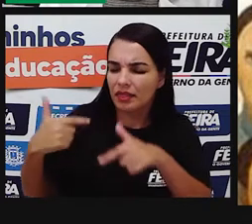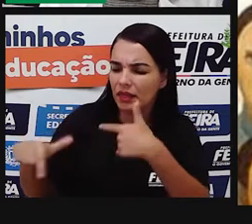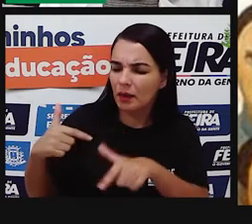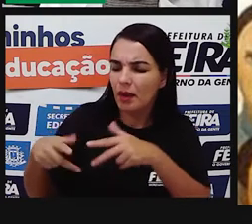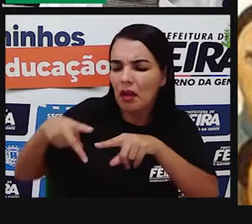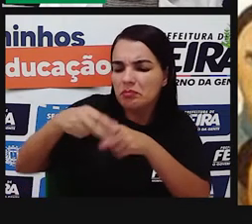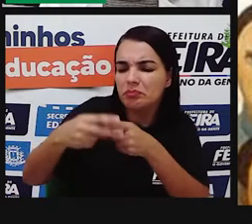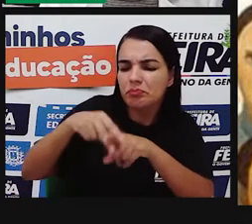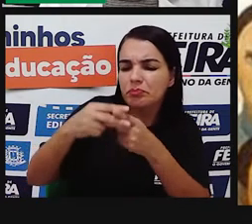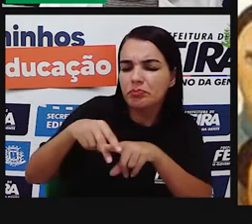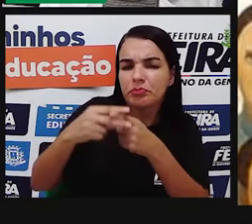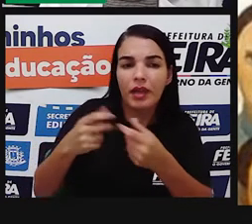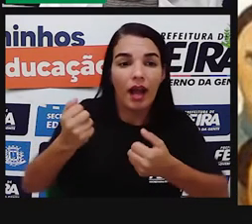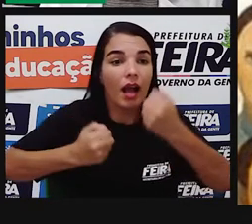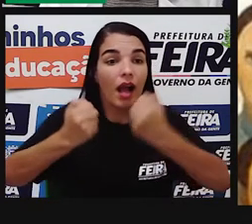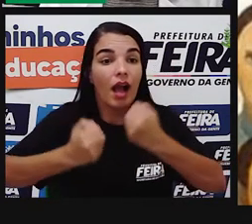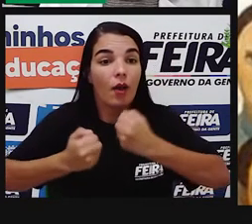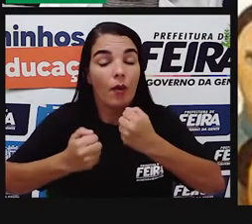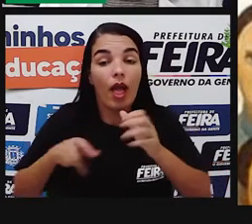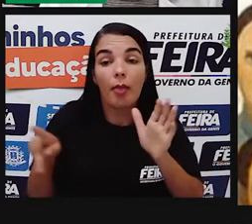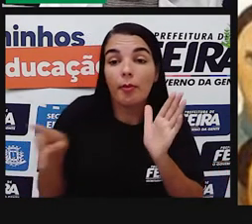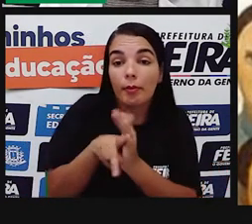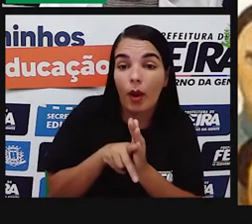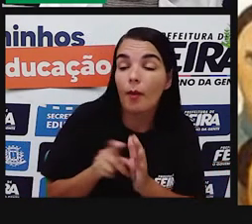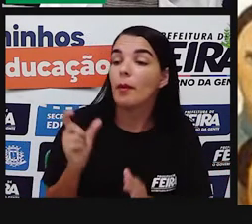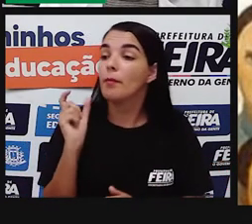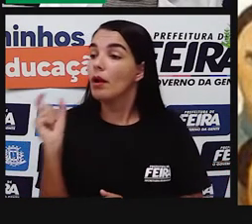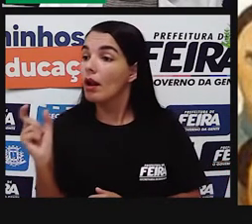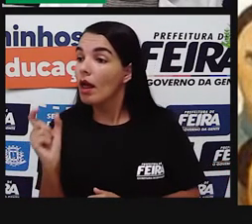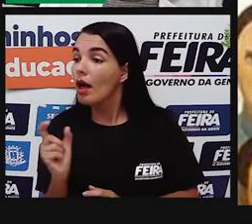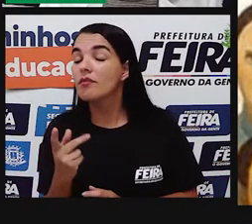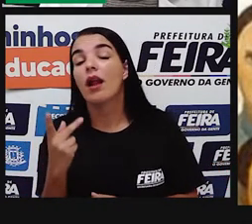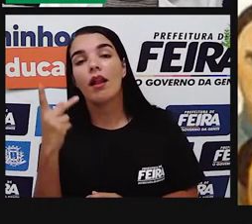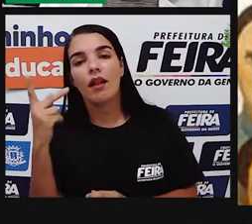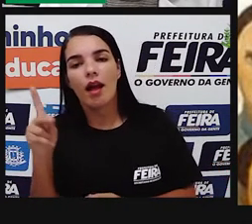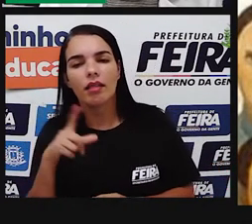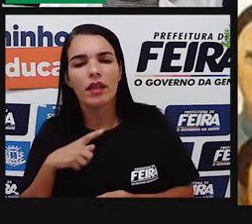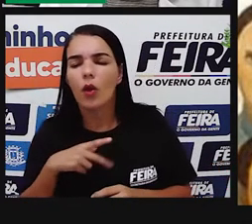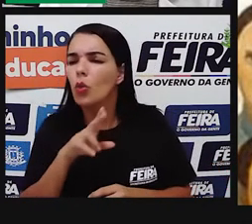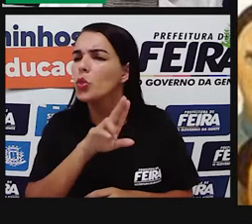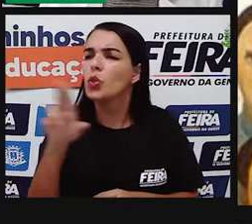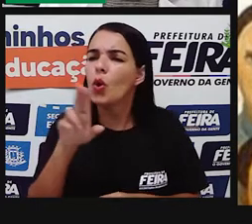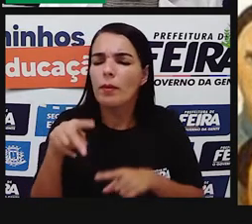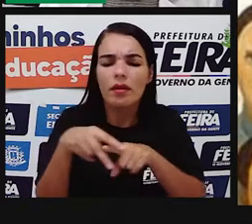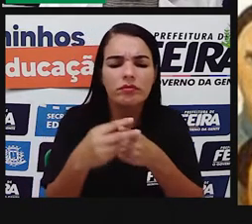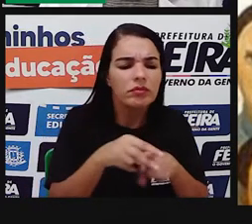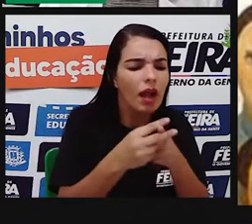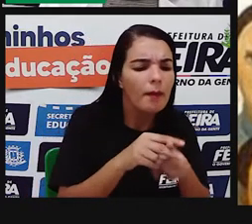realizado nessa oficina. Então, você vai utilizar os nomes das ferramentas, os nomes